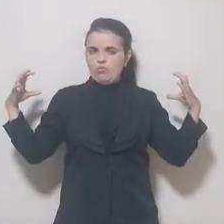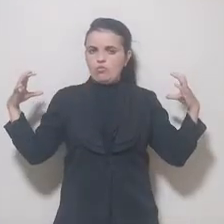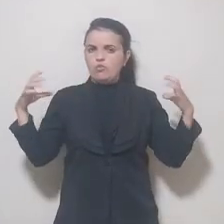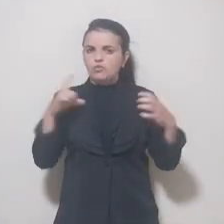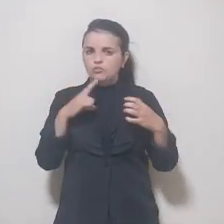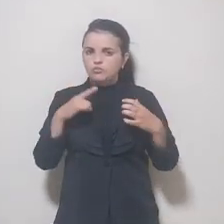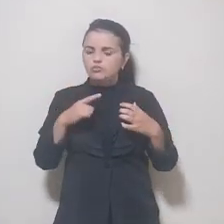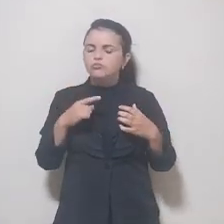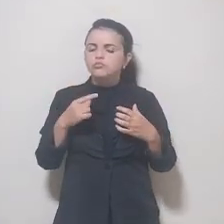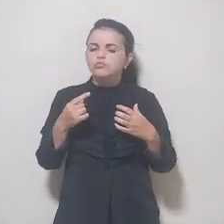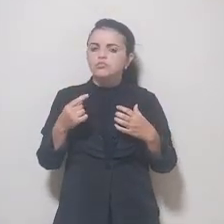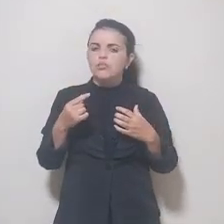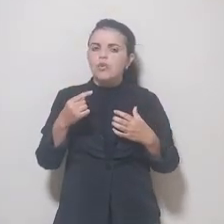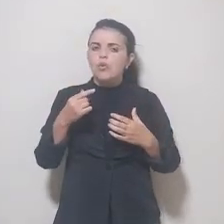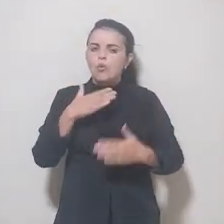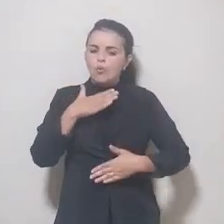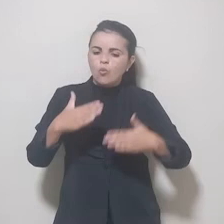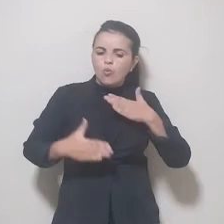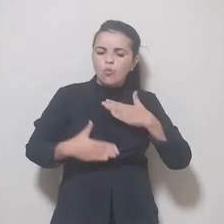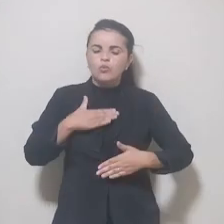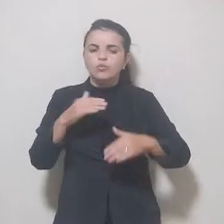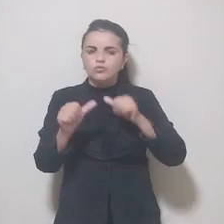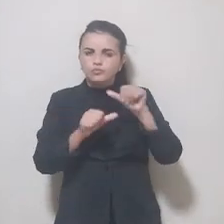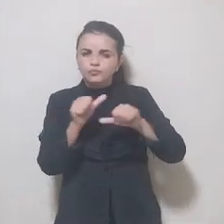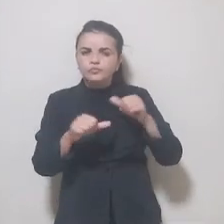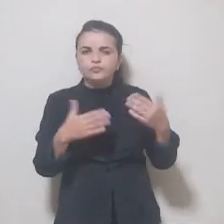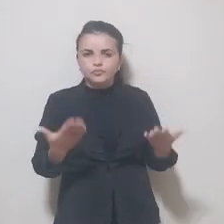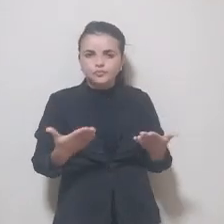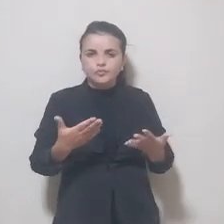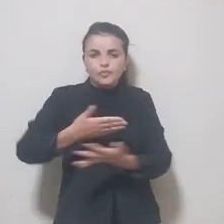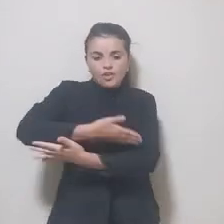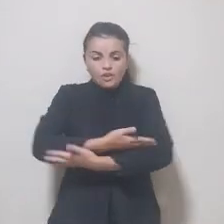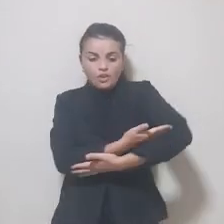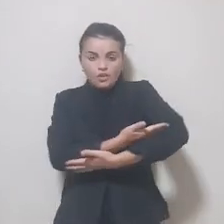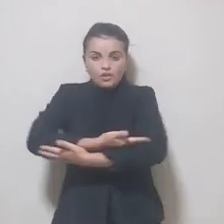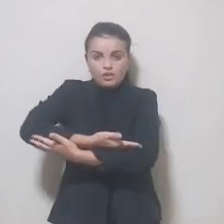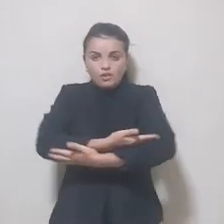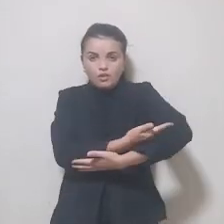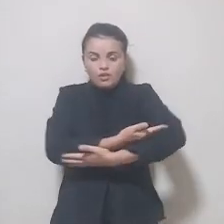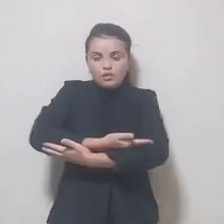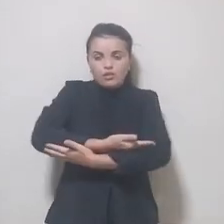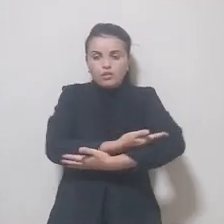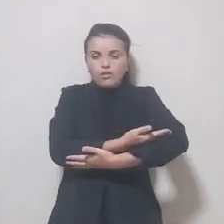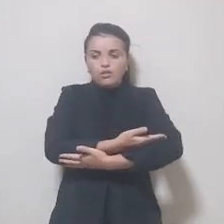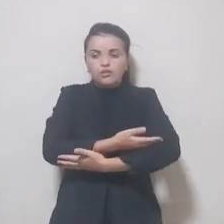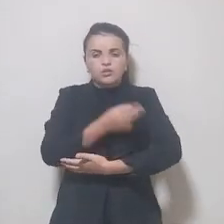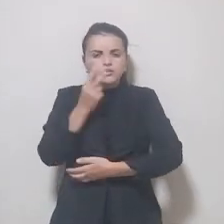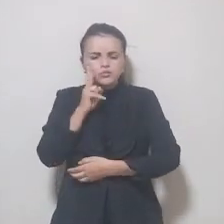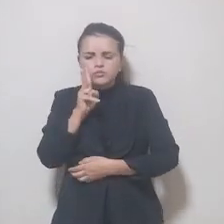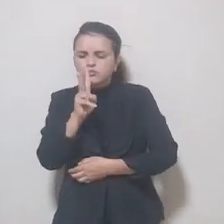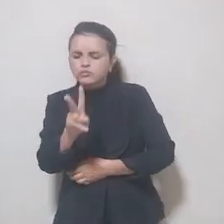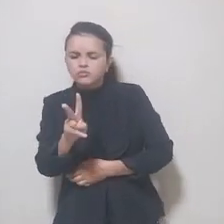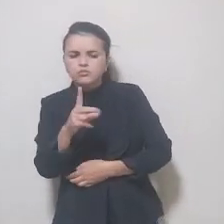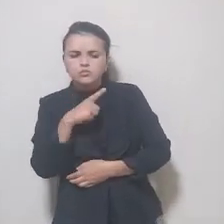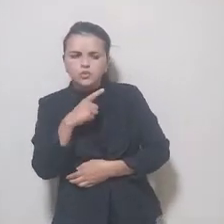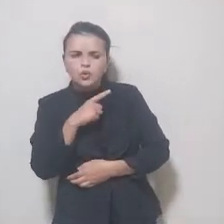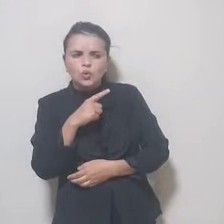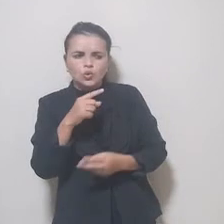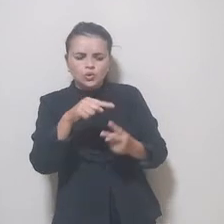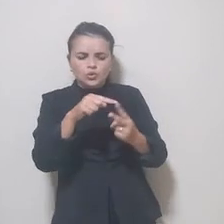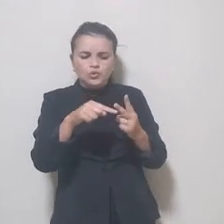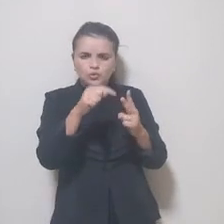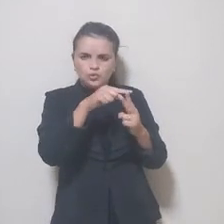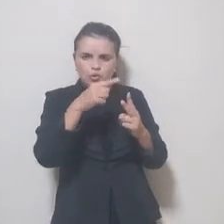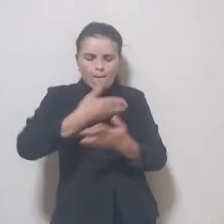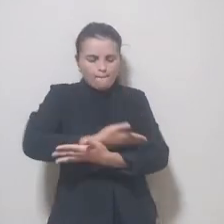pessoas conseguem se distinguir. Porque se você pegar dois recém-nascidos, digamos que você pegue dois recém-nascidos e coloque fralda neles, e